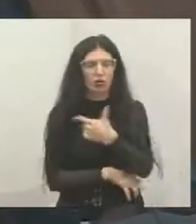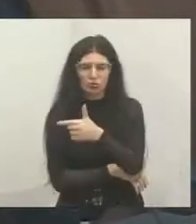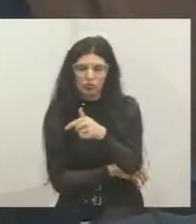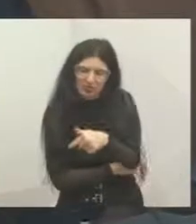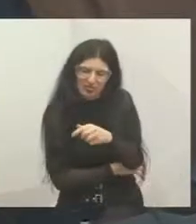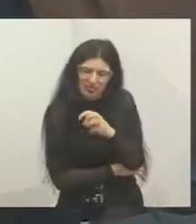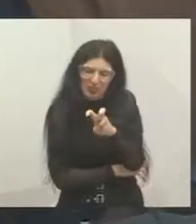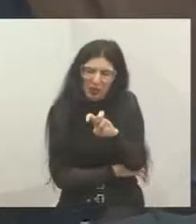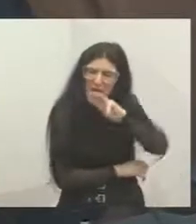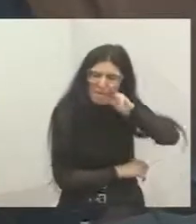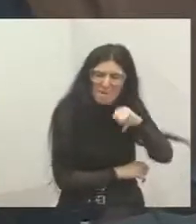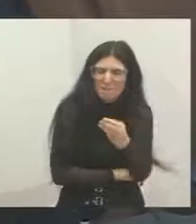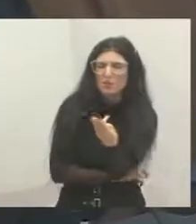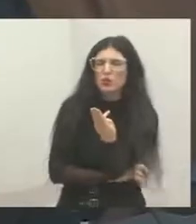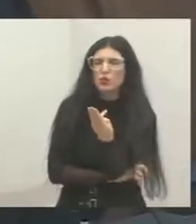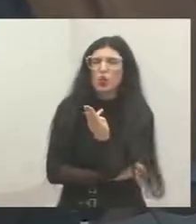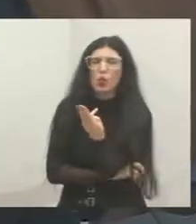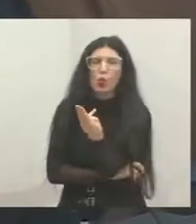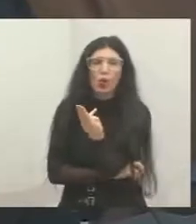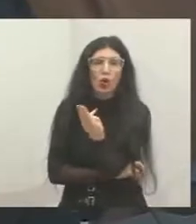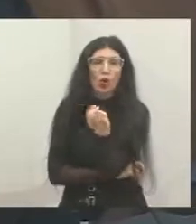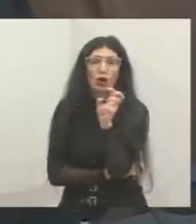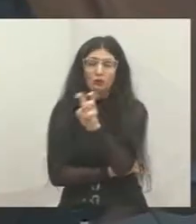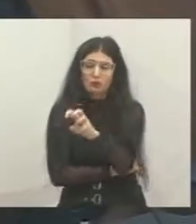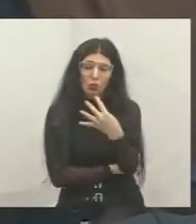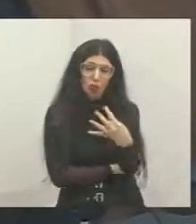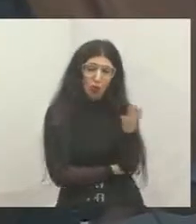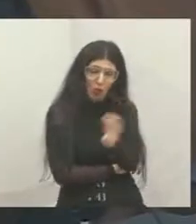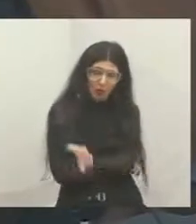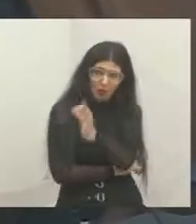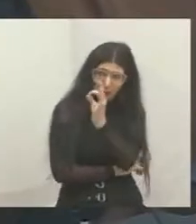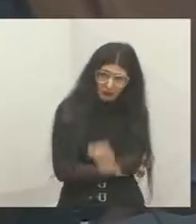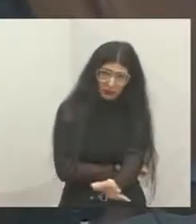265 milhões, que dá 54%.